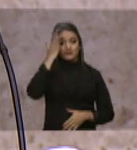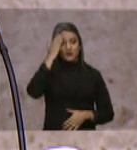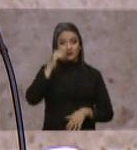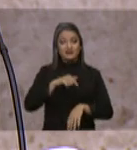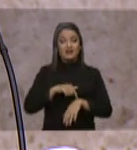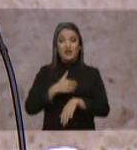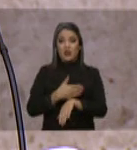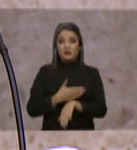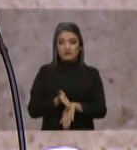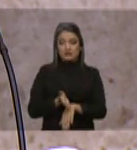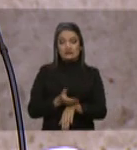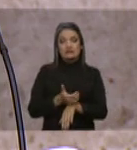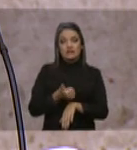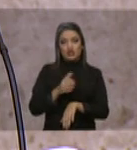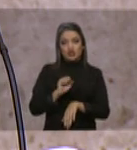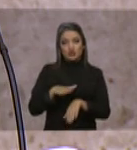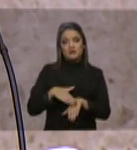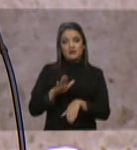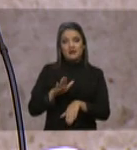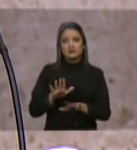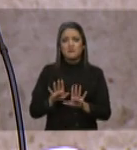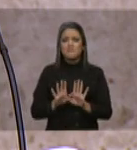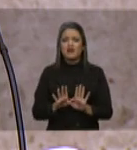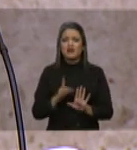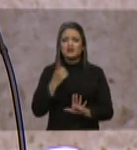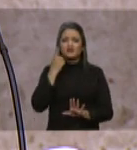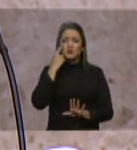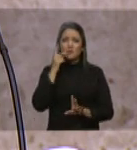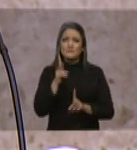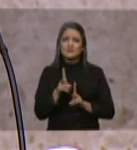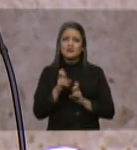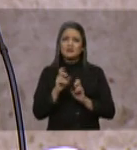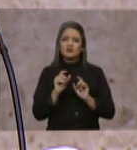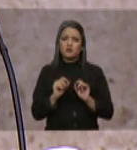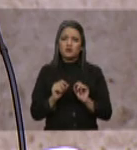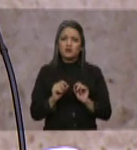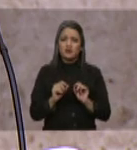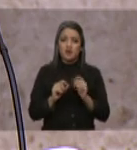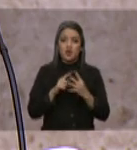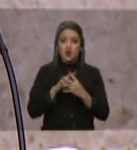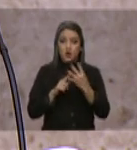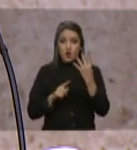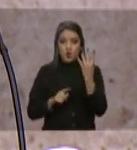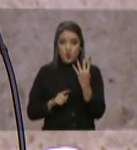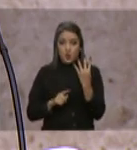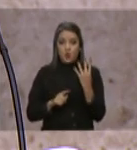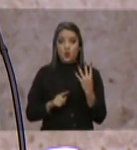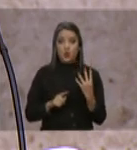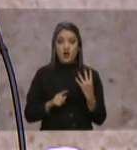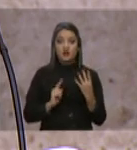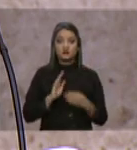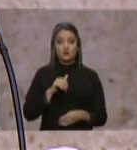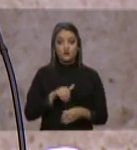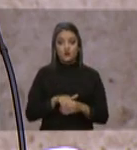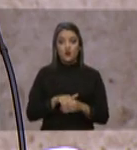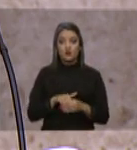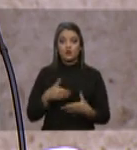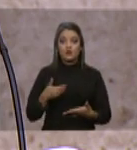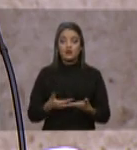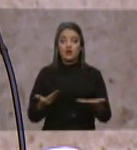passamos das 18 horas mas eu observo que os quatro votos que foram proferidos até agora